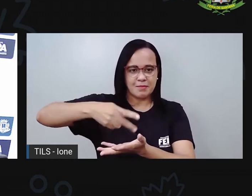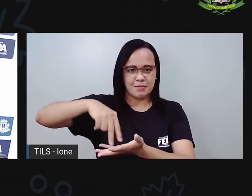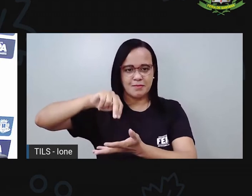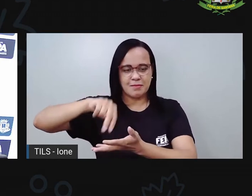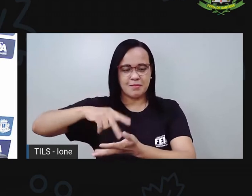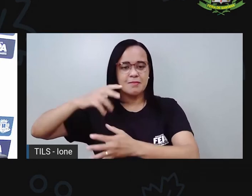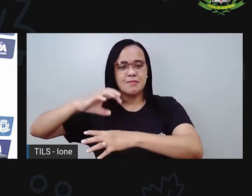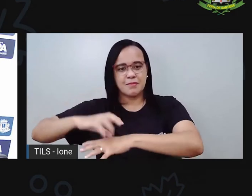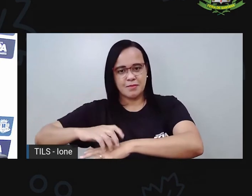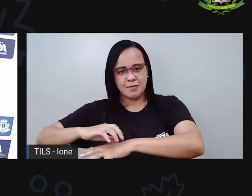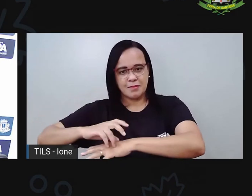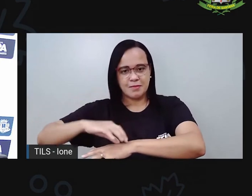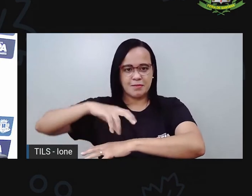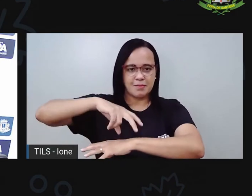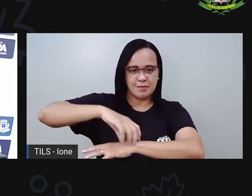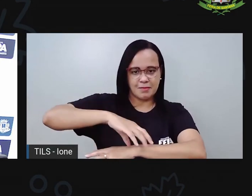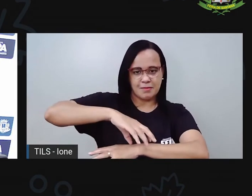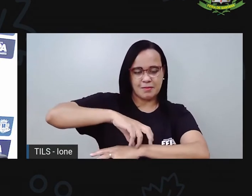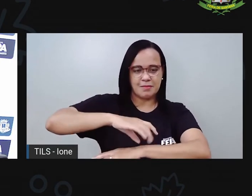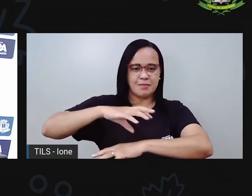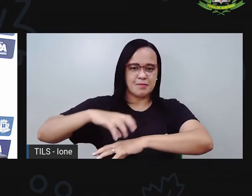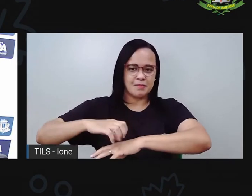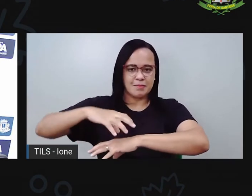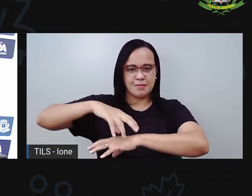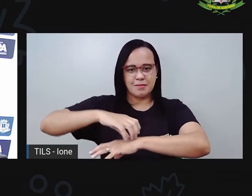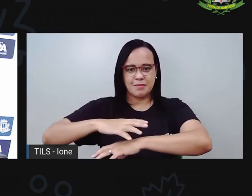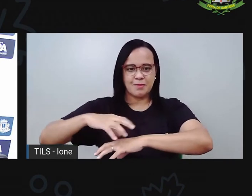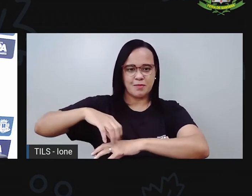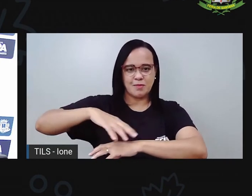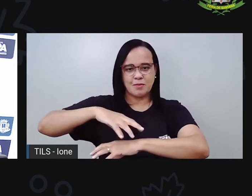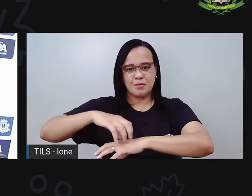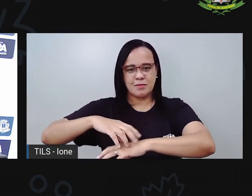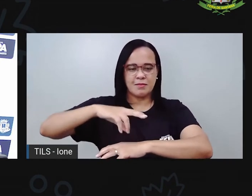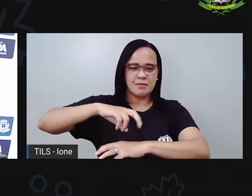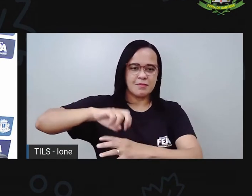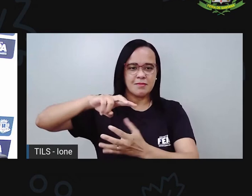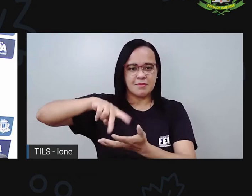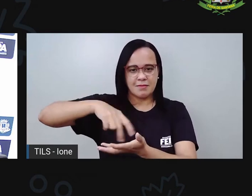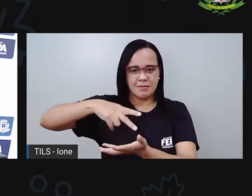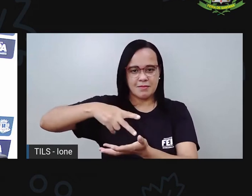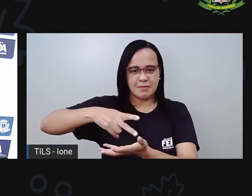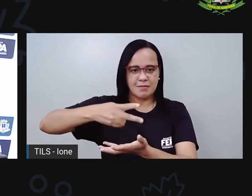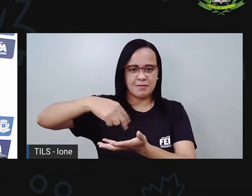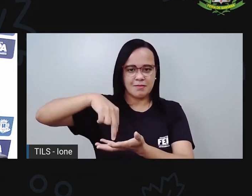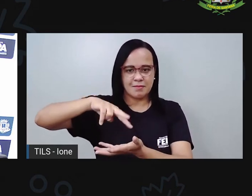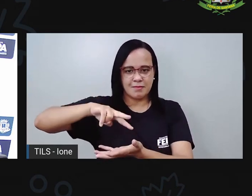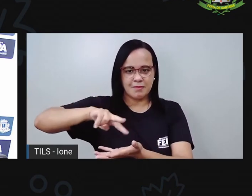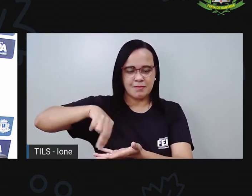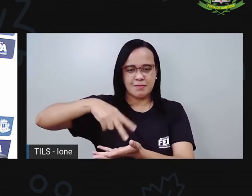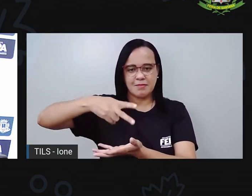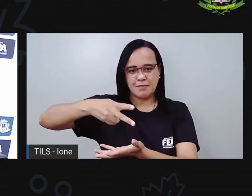Maranhão e sapateia passei o batom